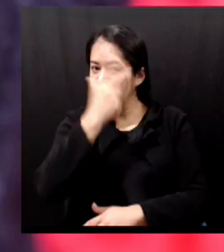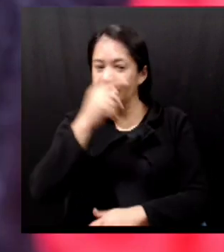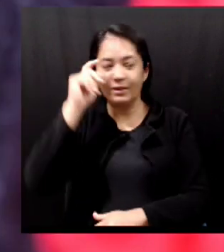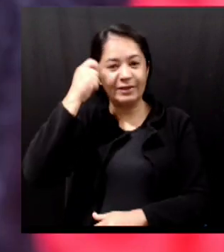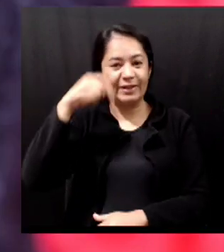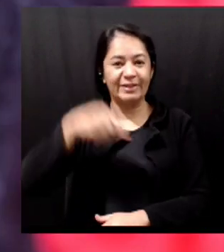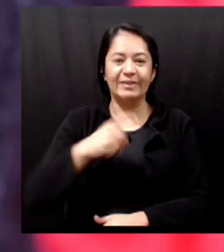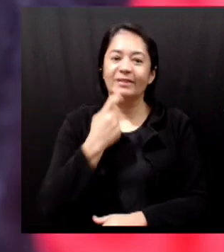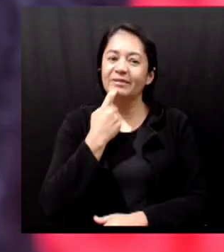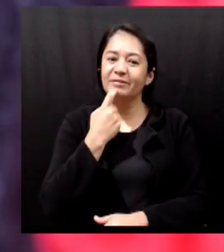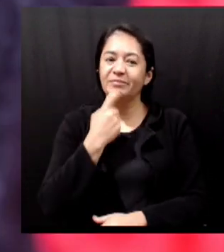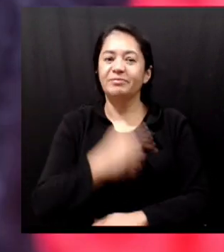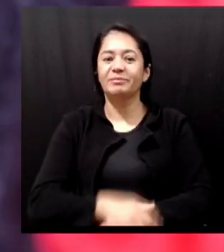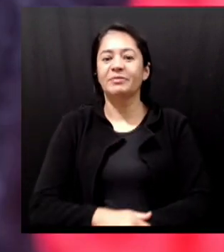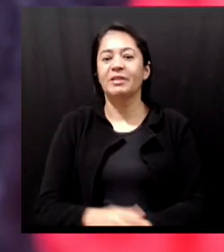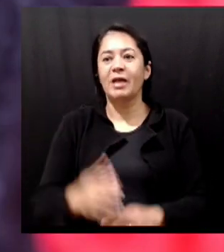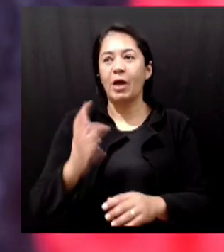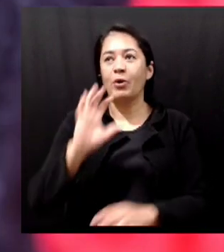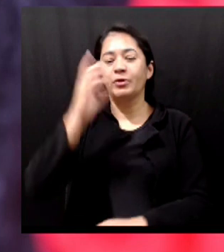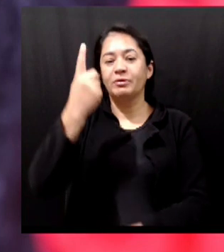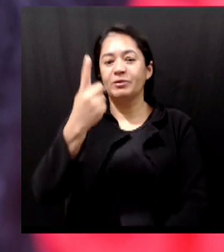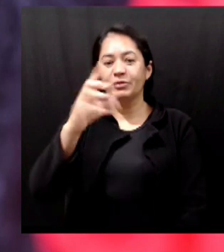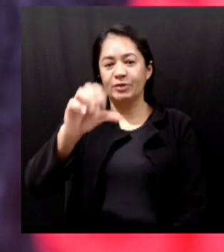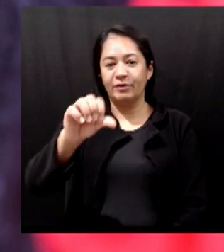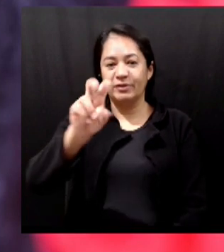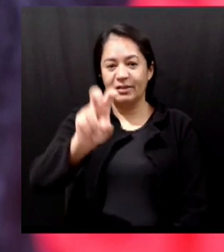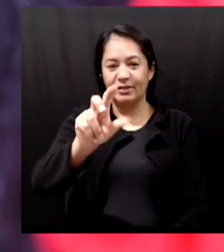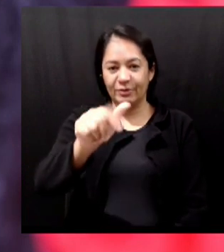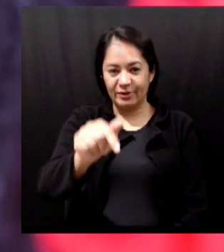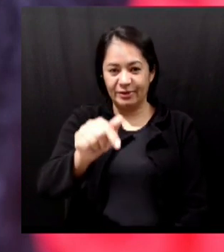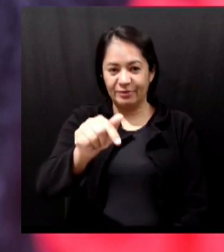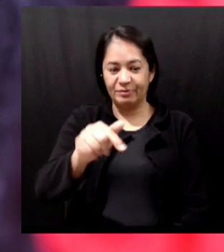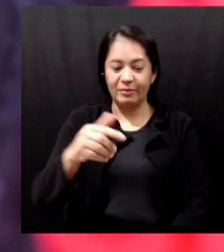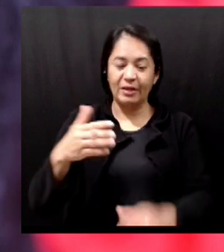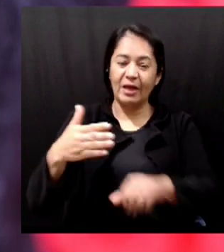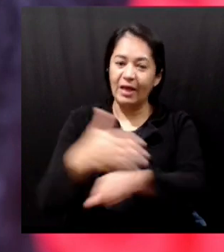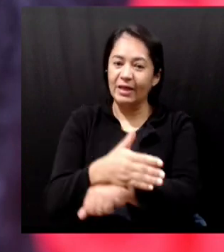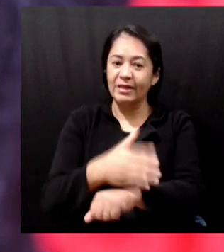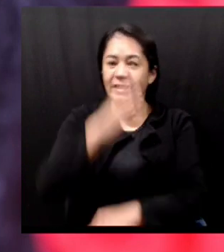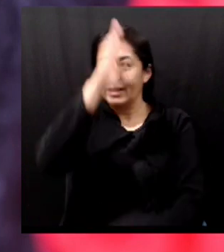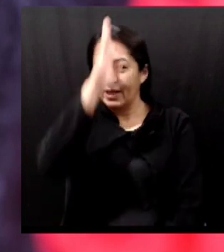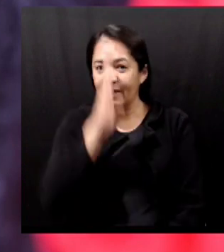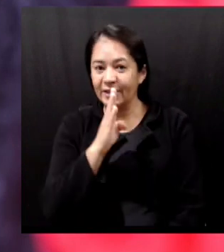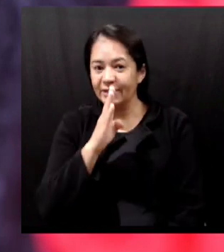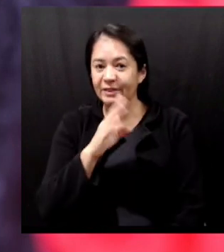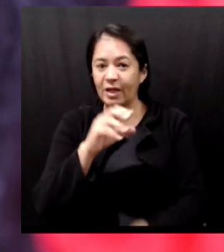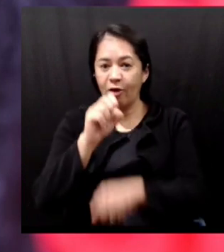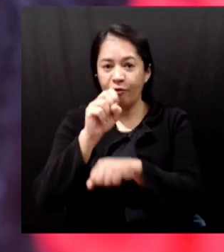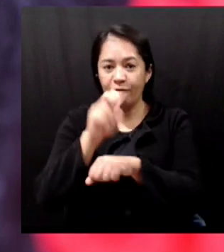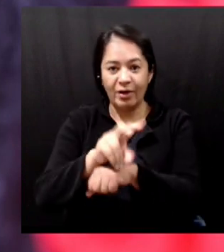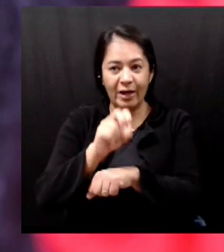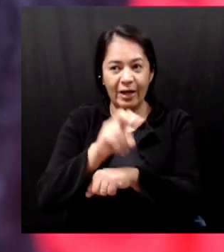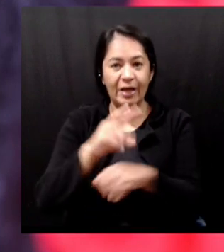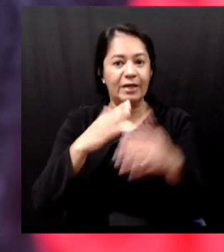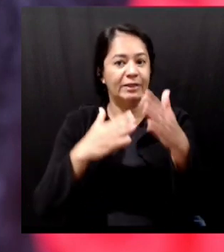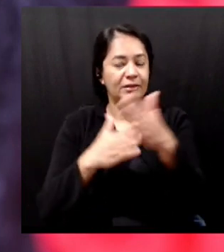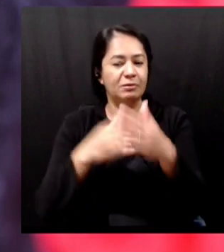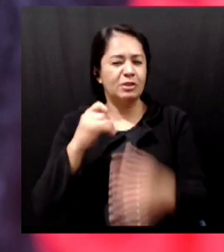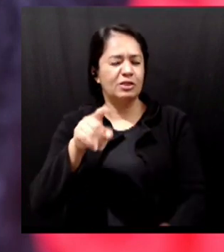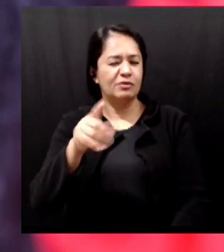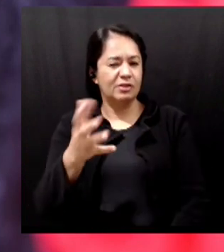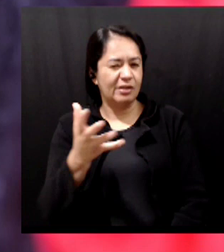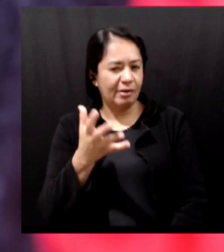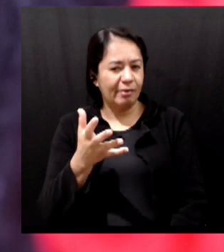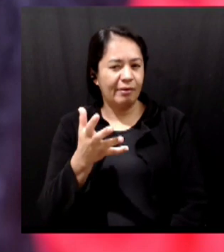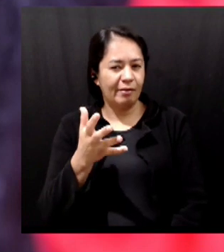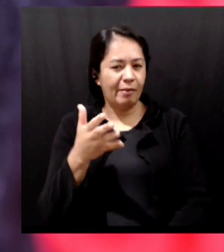em 1957. A entrada no baile é gratuita, com vagas limitadas, tá? Se você está interessado em participar